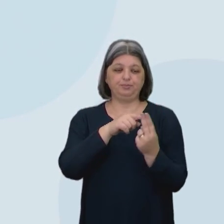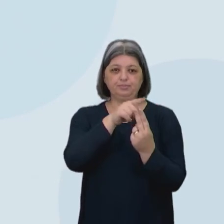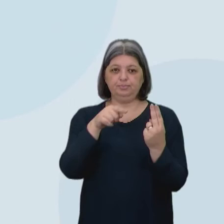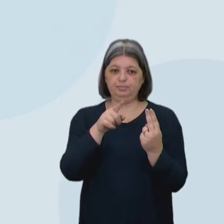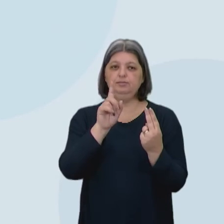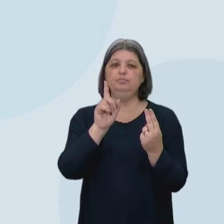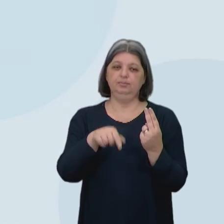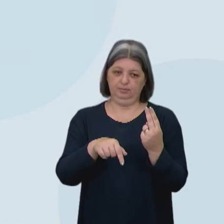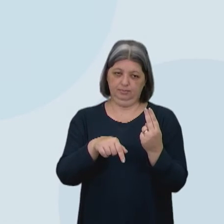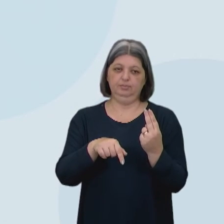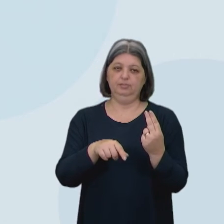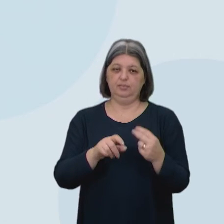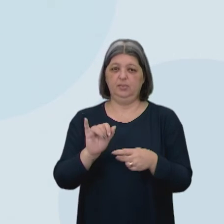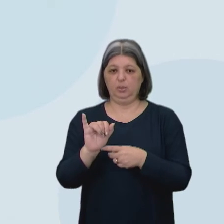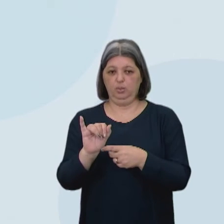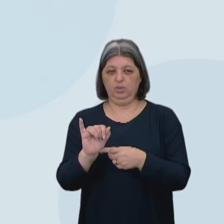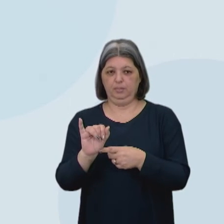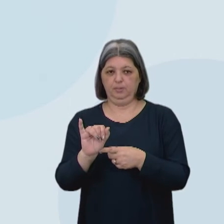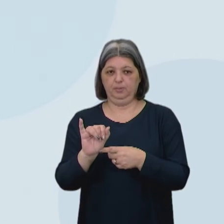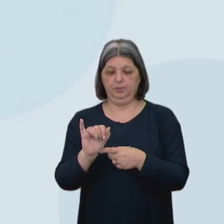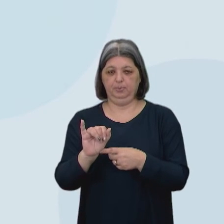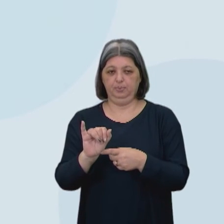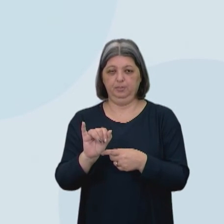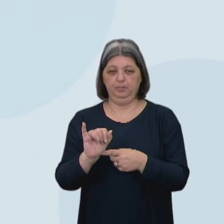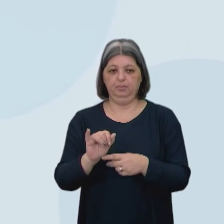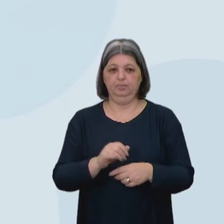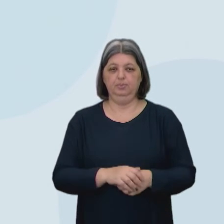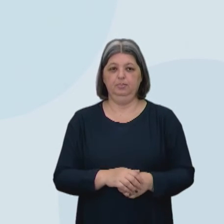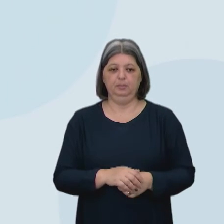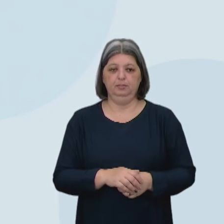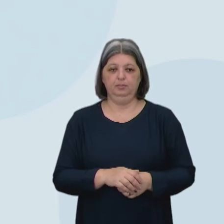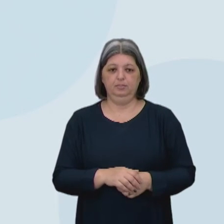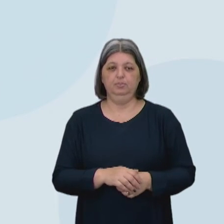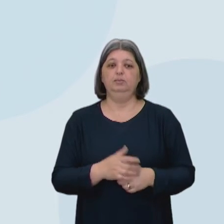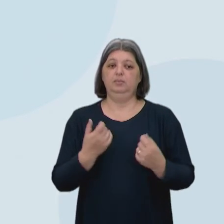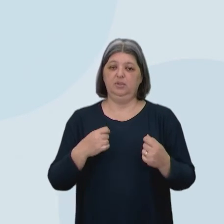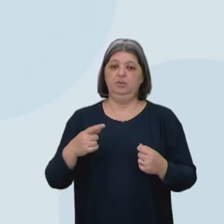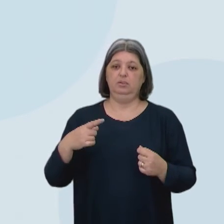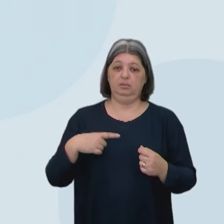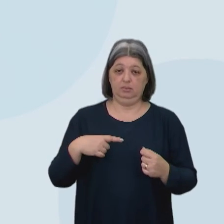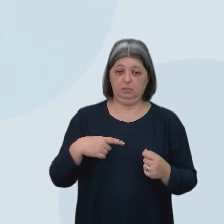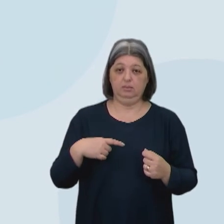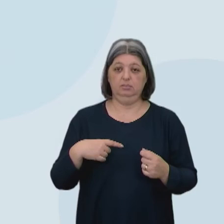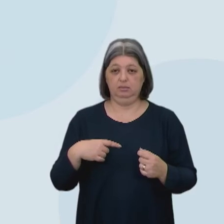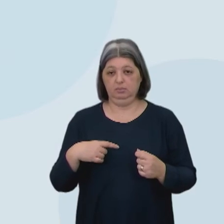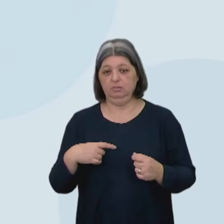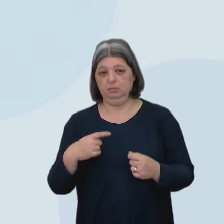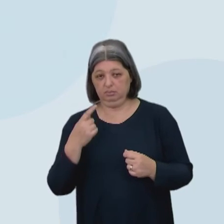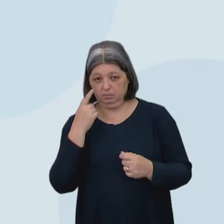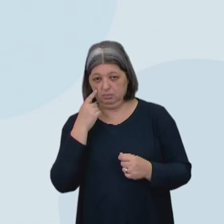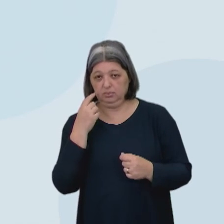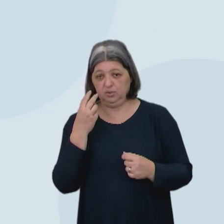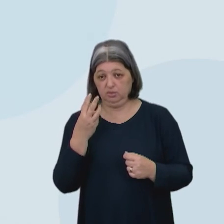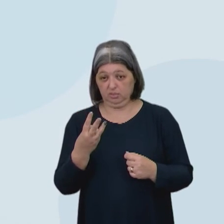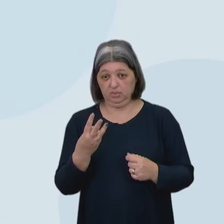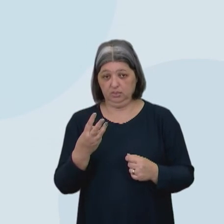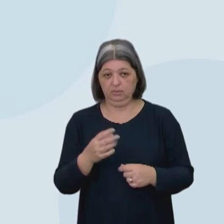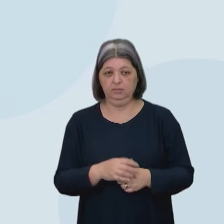Então, esse aqui é um irracional. Então, vai ter que ter o 3 lá na alternativa, tá bom?